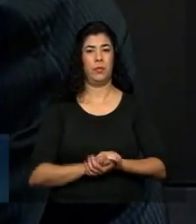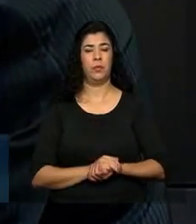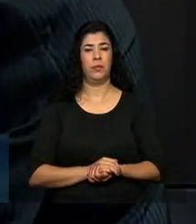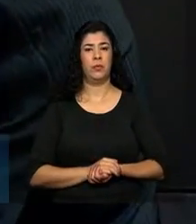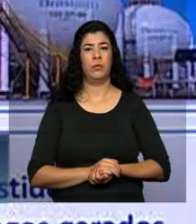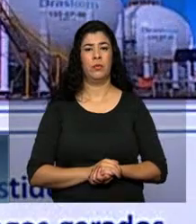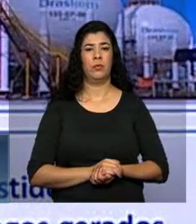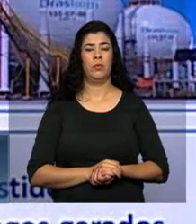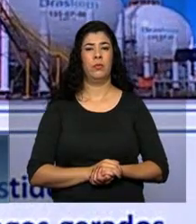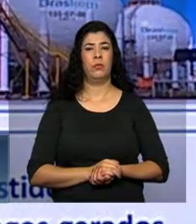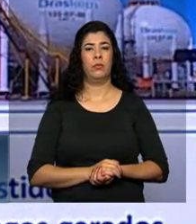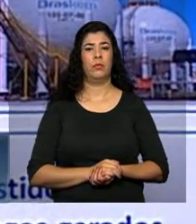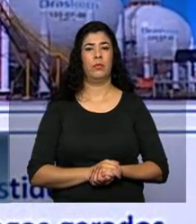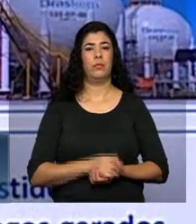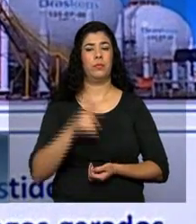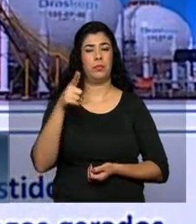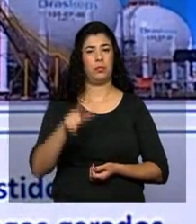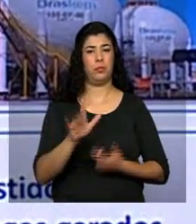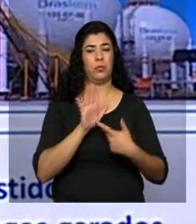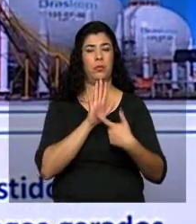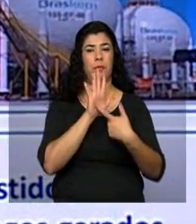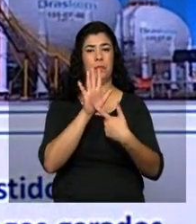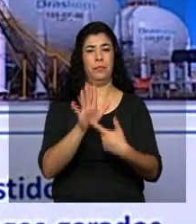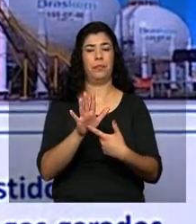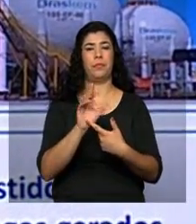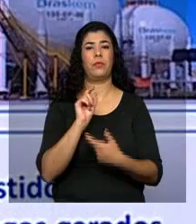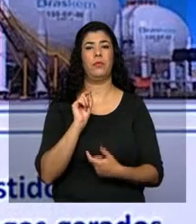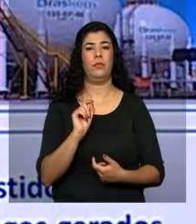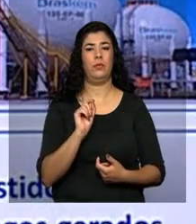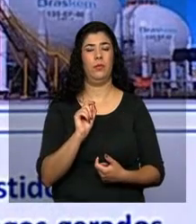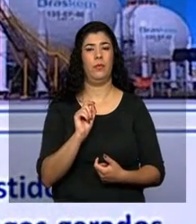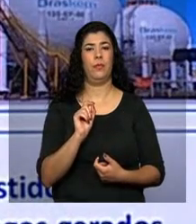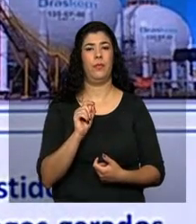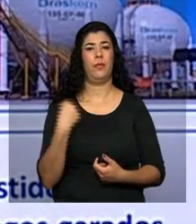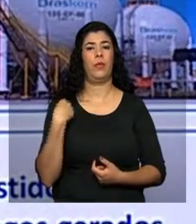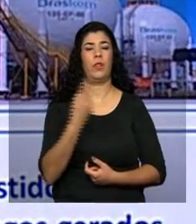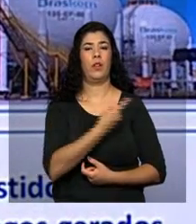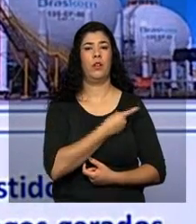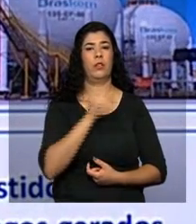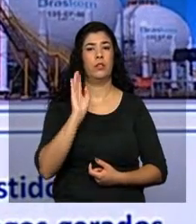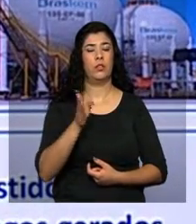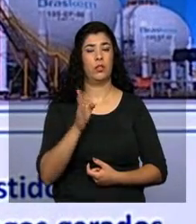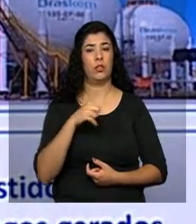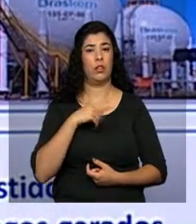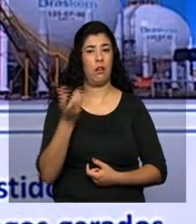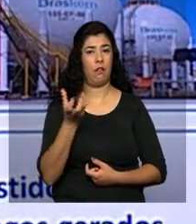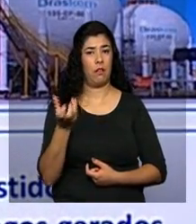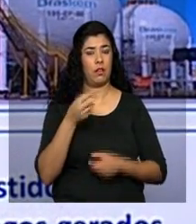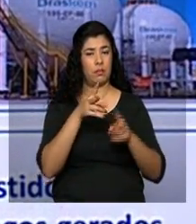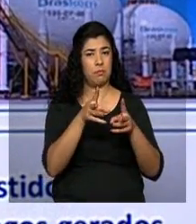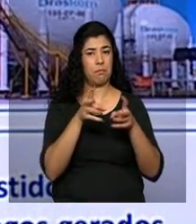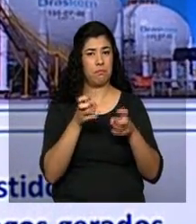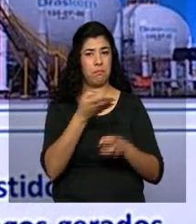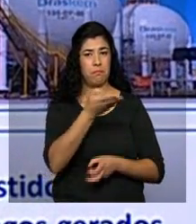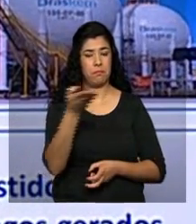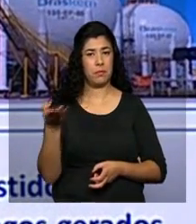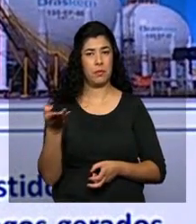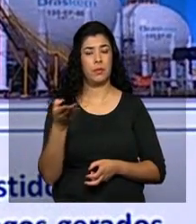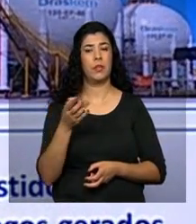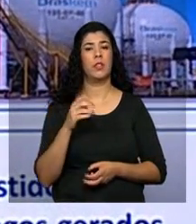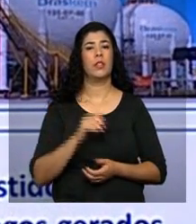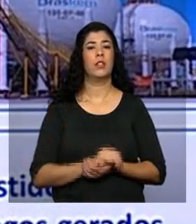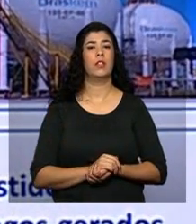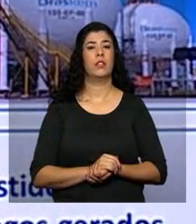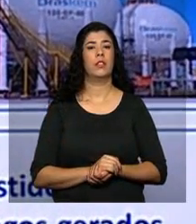eh a próxima tela eh o que nós estamos querendo chamar atenção aqui para vocês é